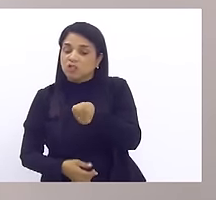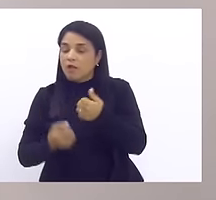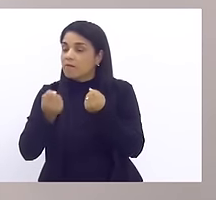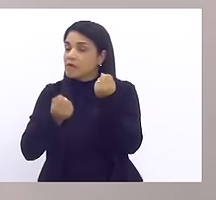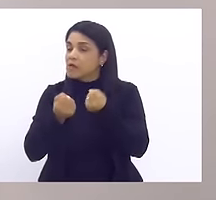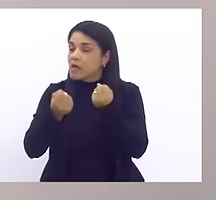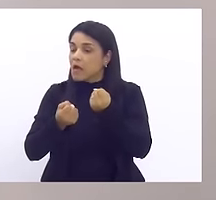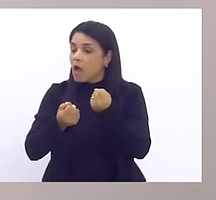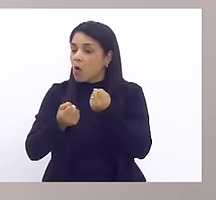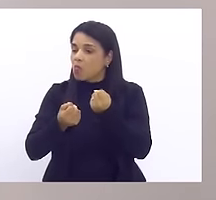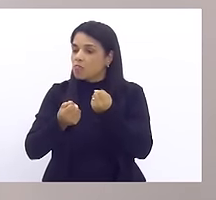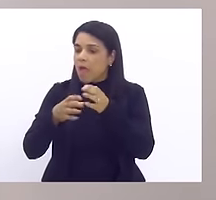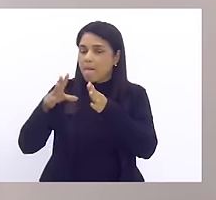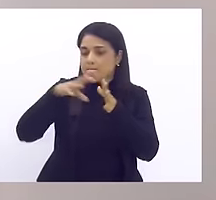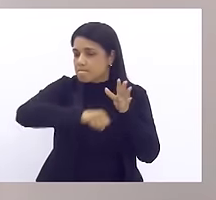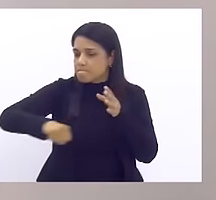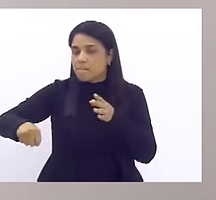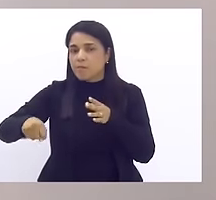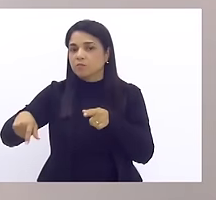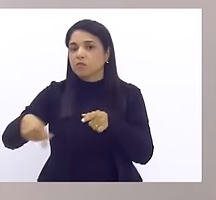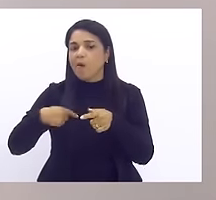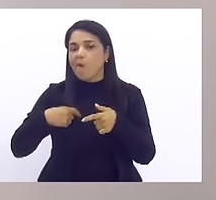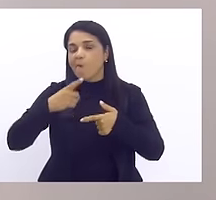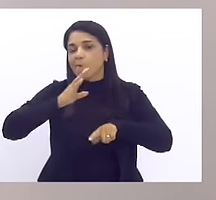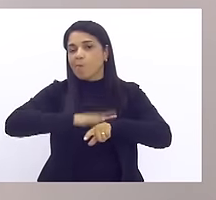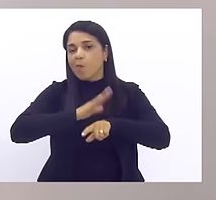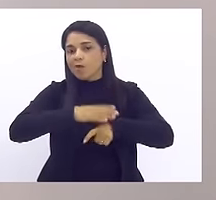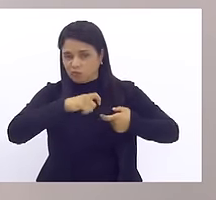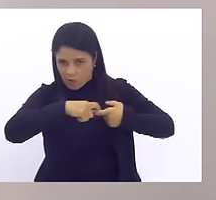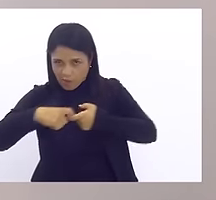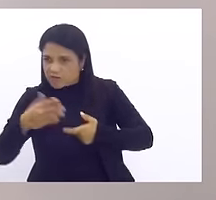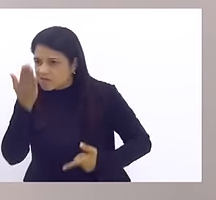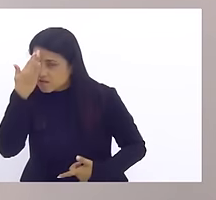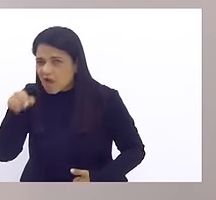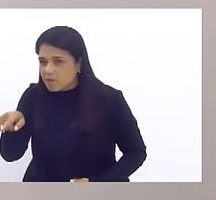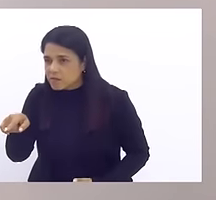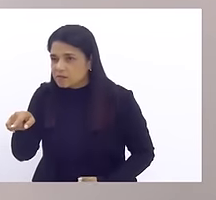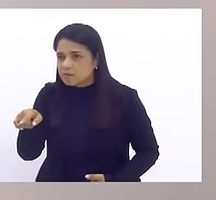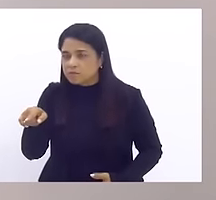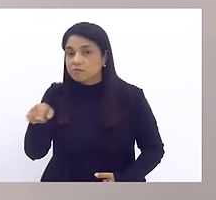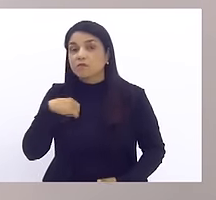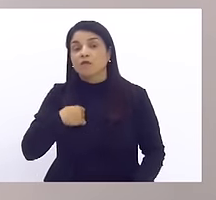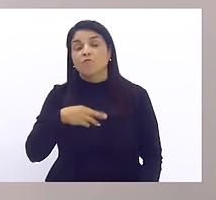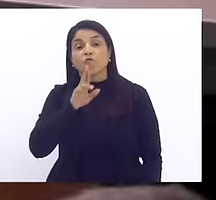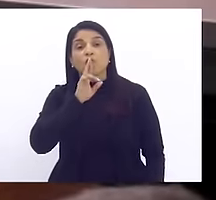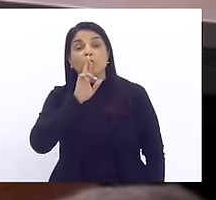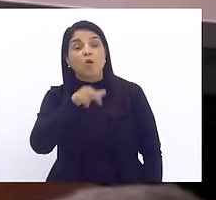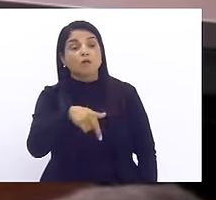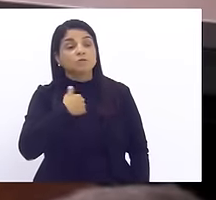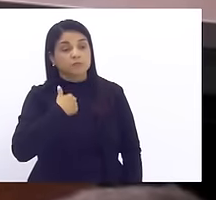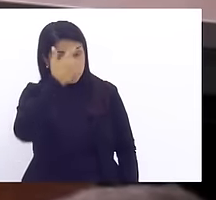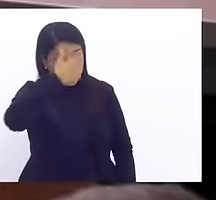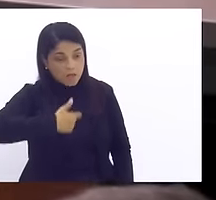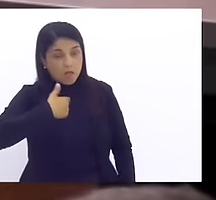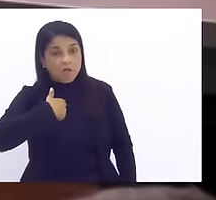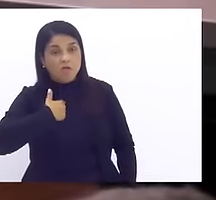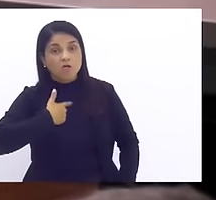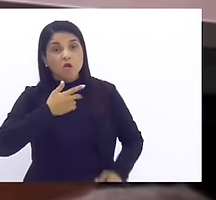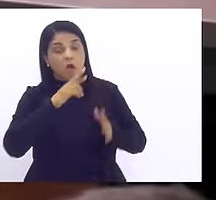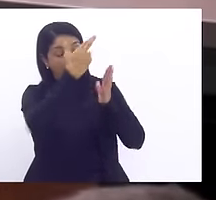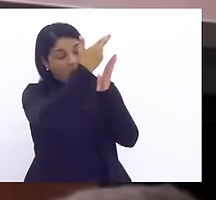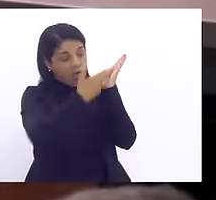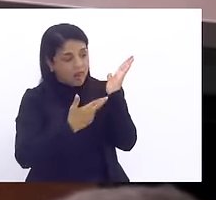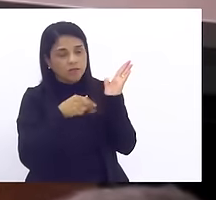das pessoas é confiscada na hora do reboque a senhora tem conhecimento disso eu vou responder eu apresentei ao Senhor um relatório